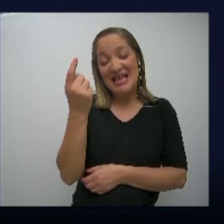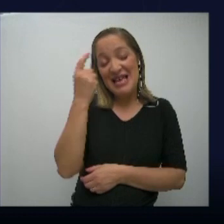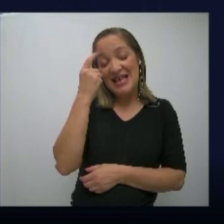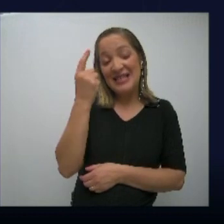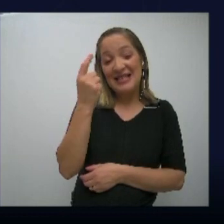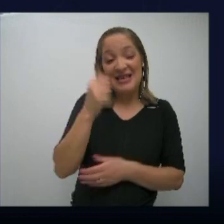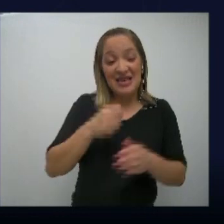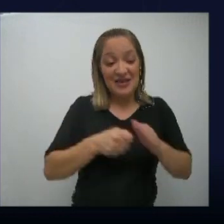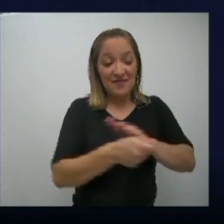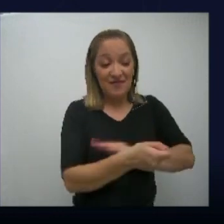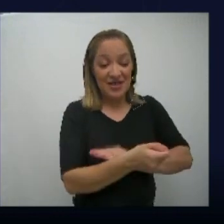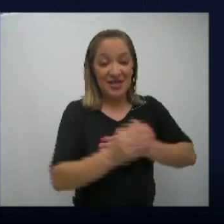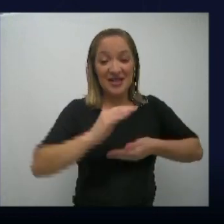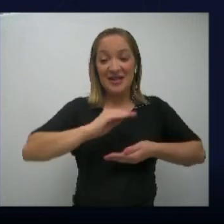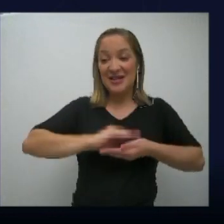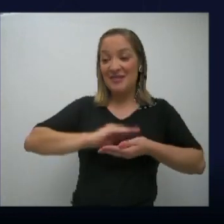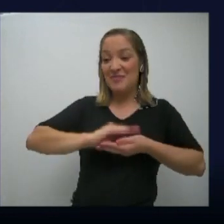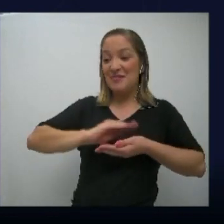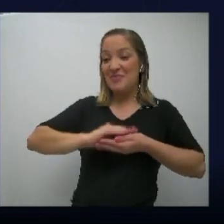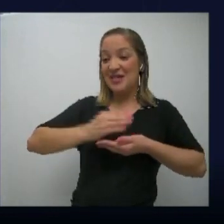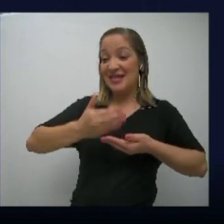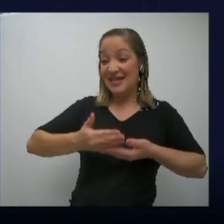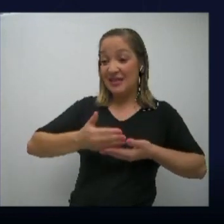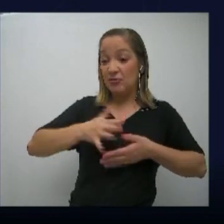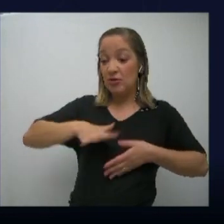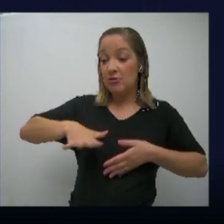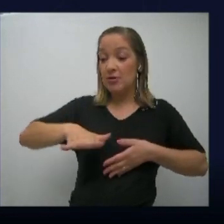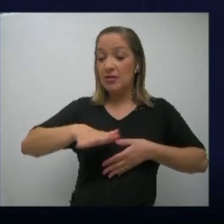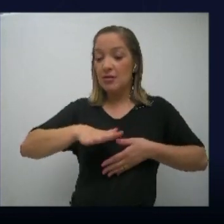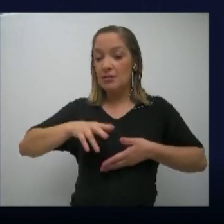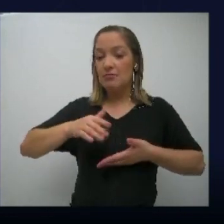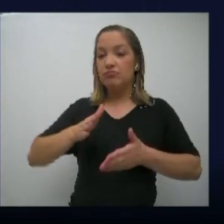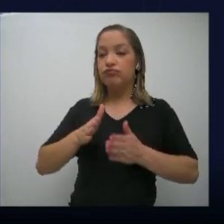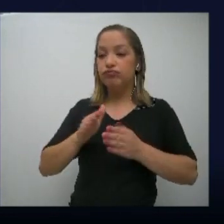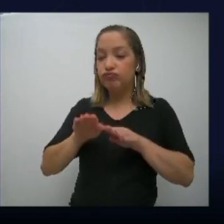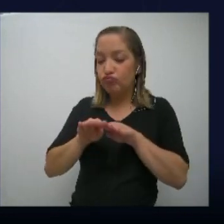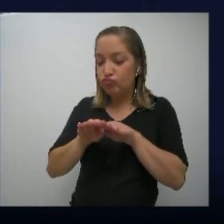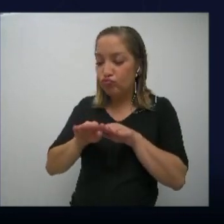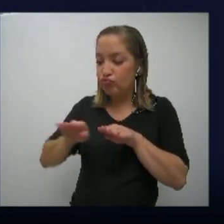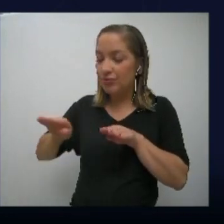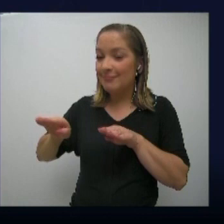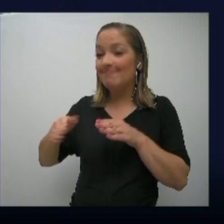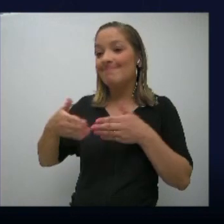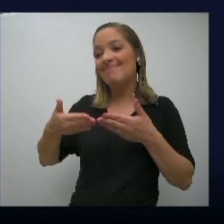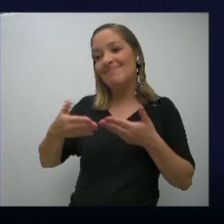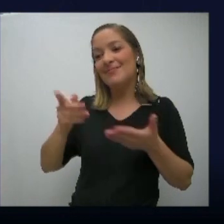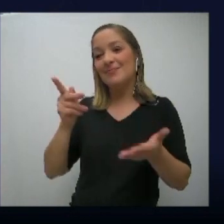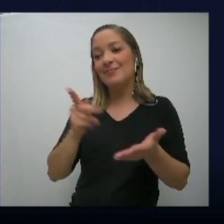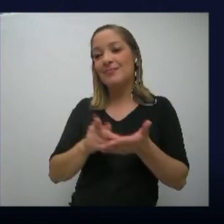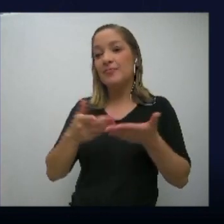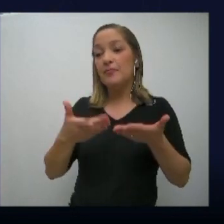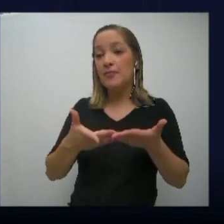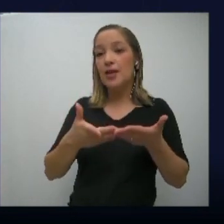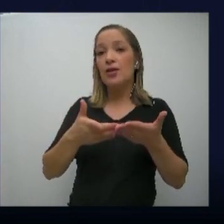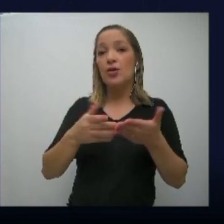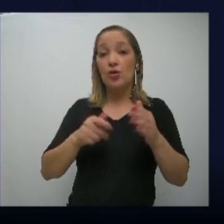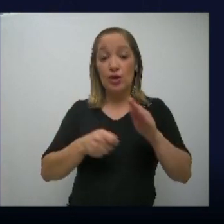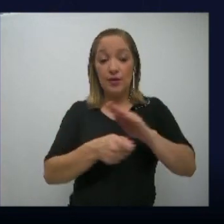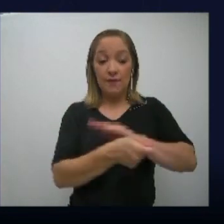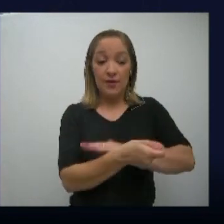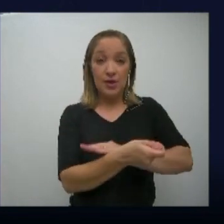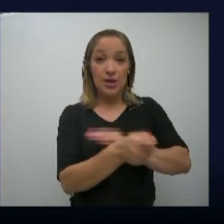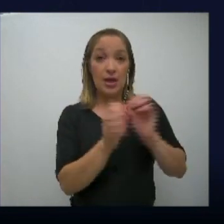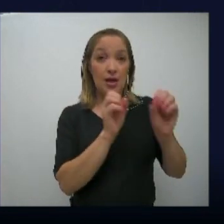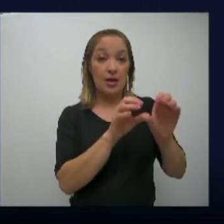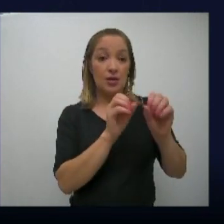colocados na sociedade e com a gente sempre 1060 é estável diz o cabo na verdade então cada vez mais investir em educação financeira